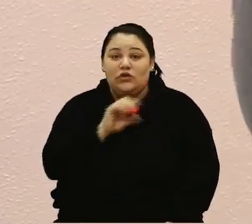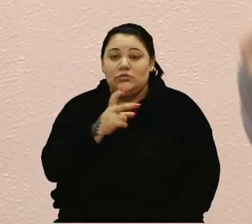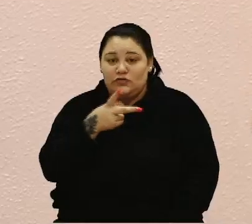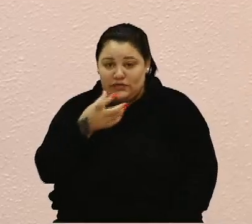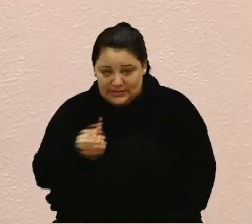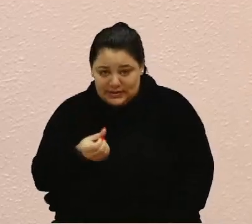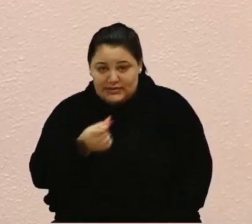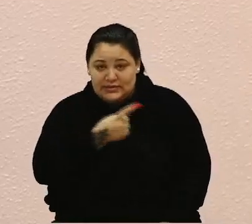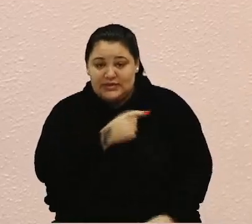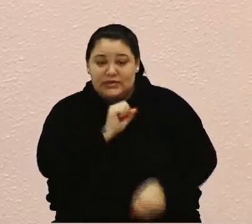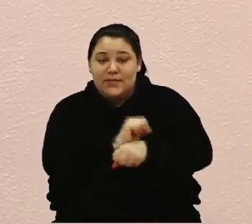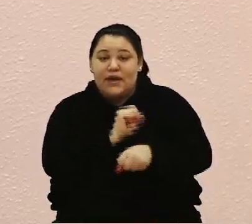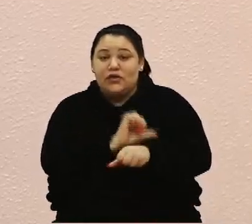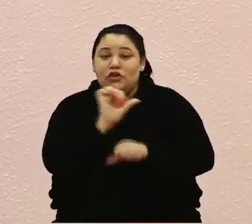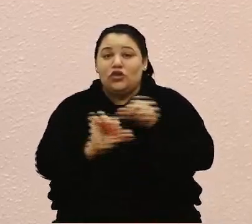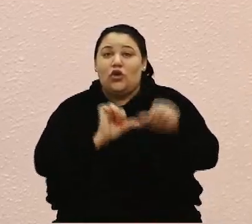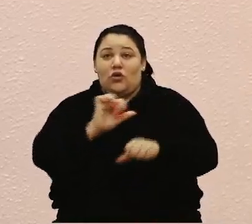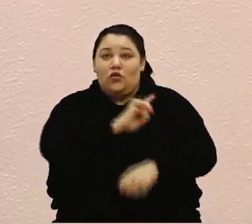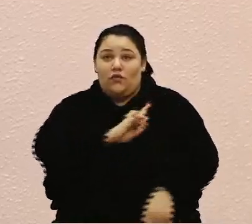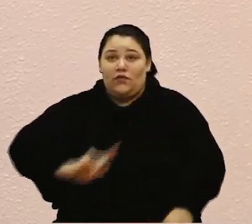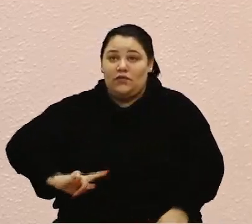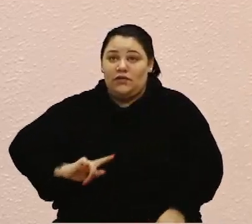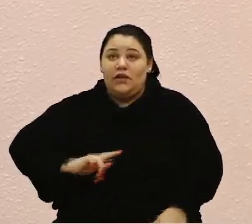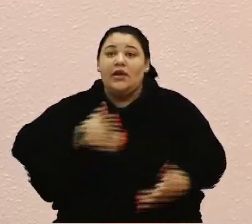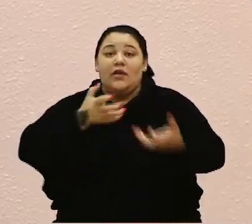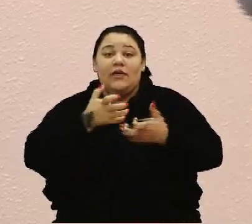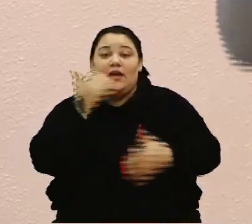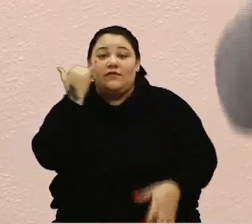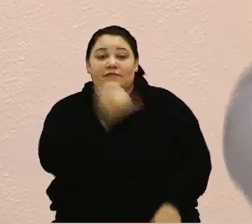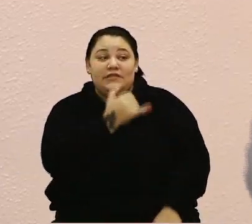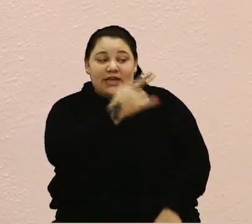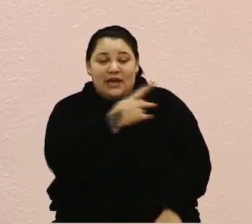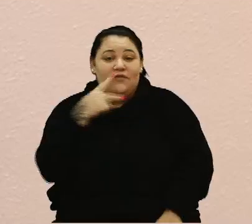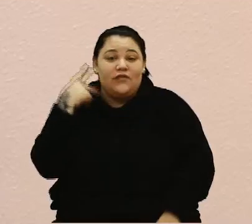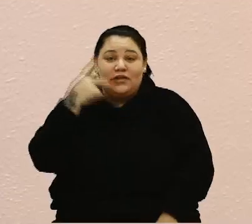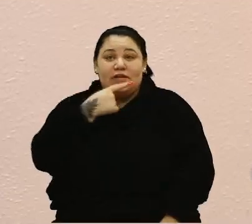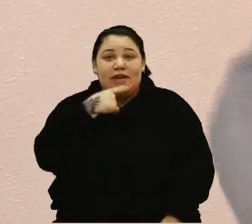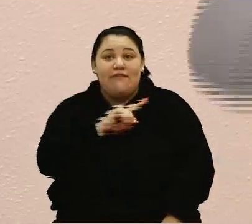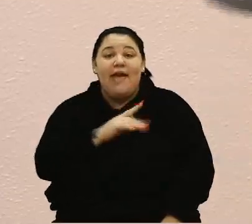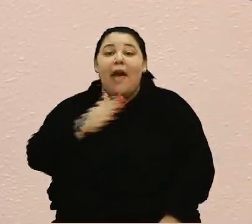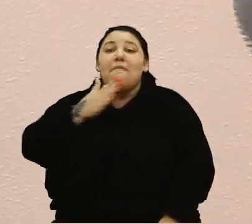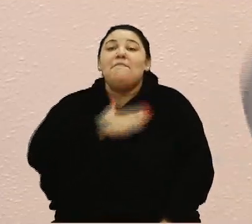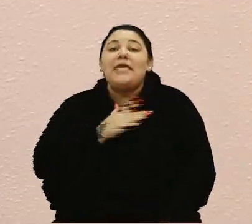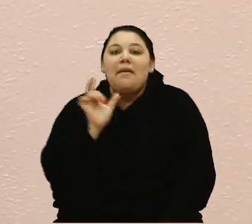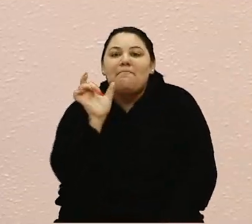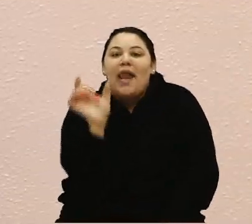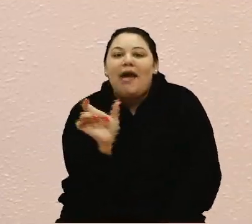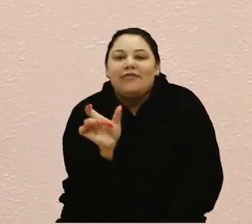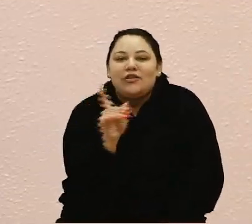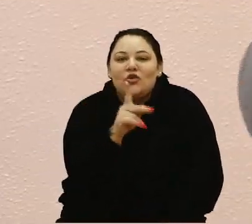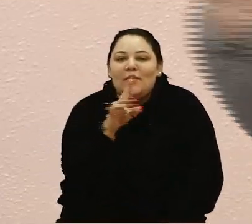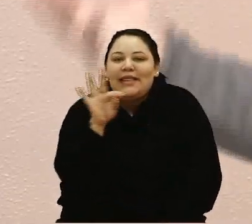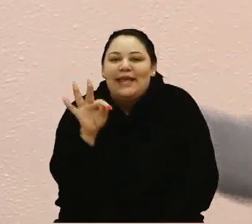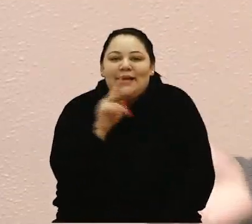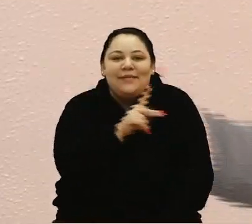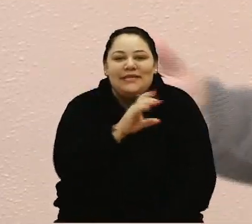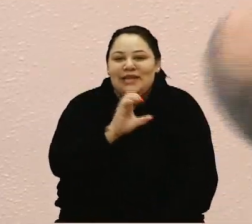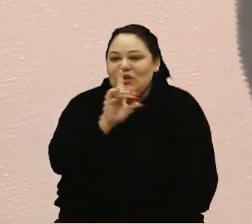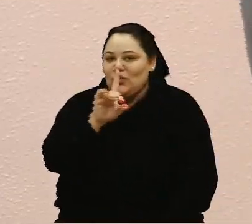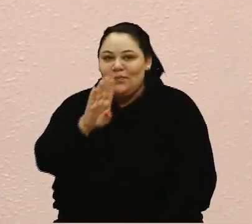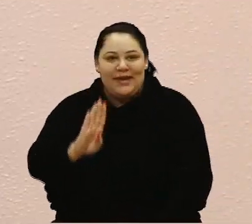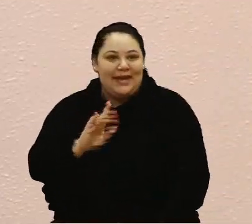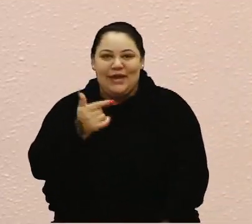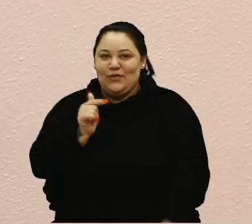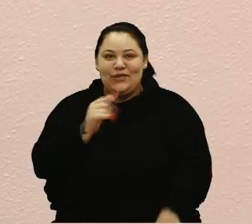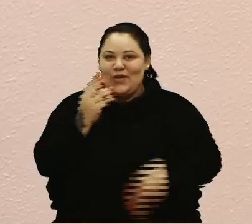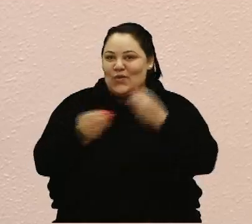né? Espera que troque o governo. Eu quero dizer pro vereador Caleb aqui, ó, é a minha palavra, do PT, do PCdoB, eu não tenho procuração para